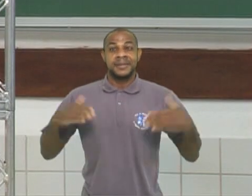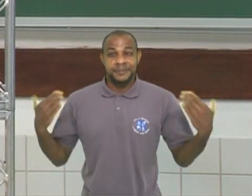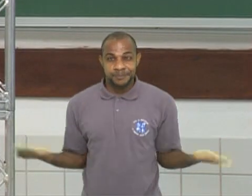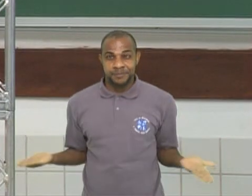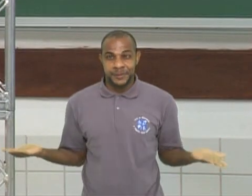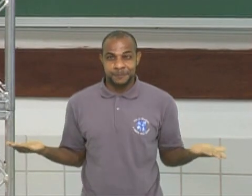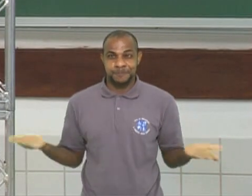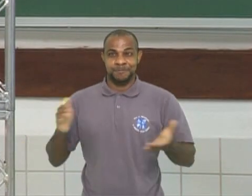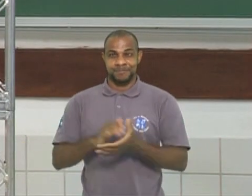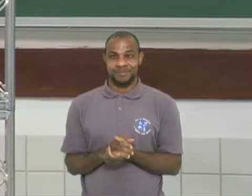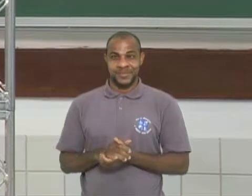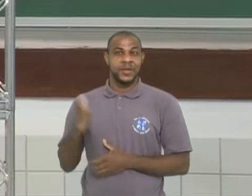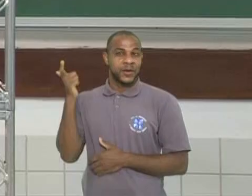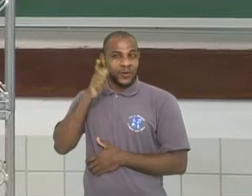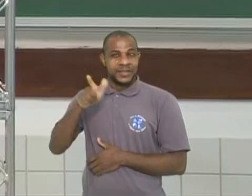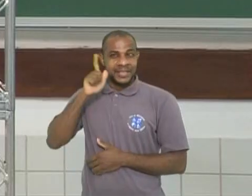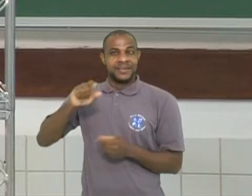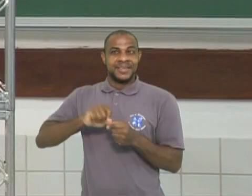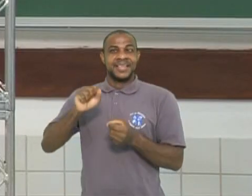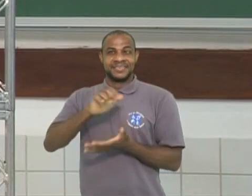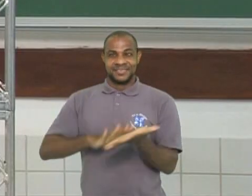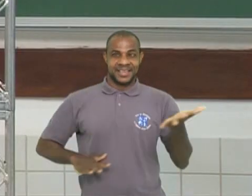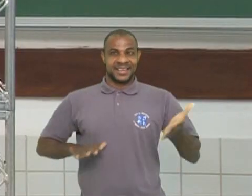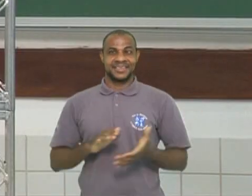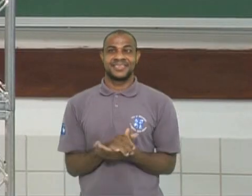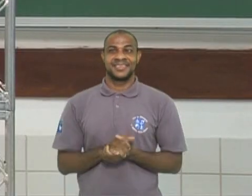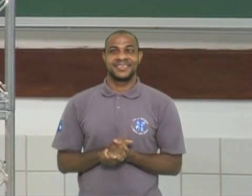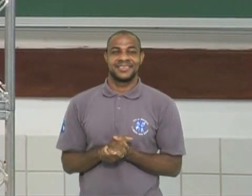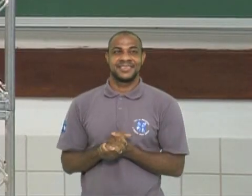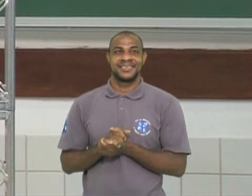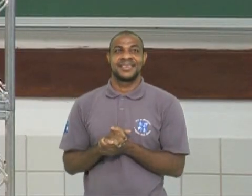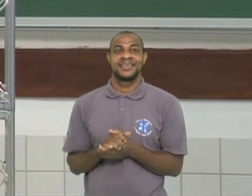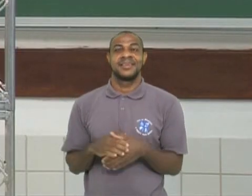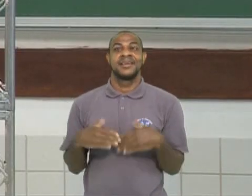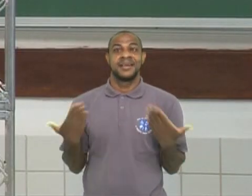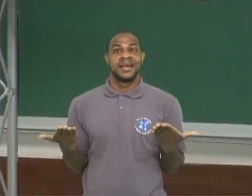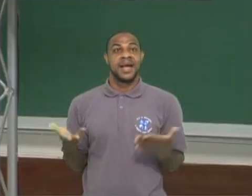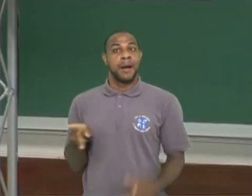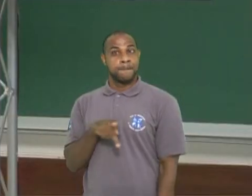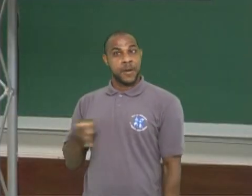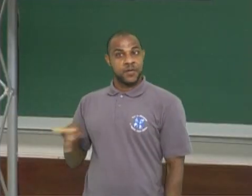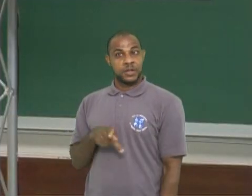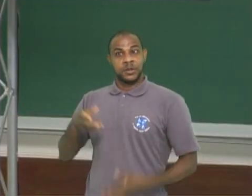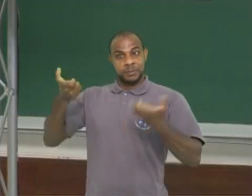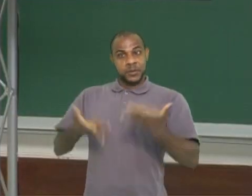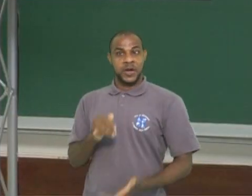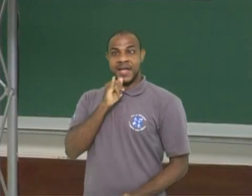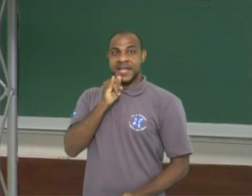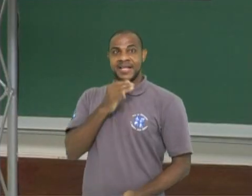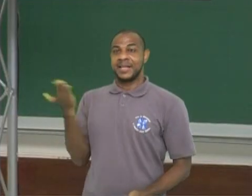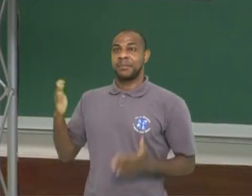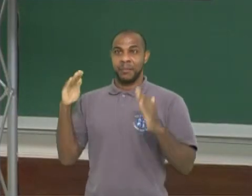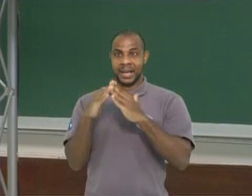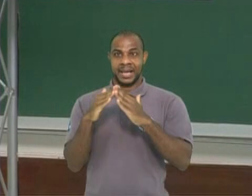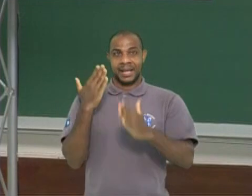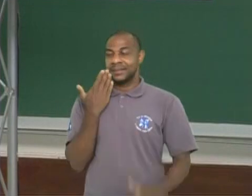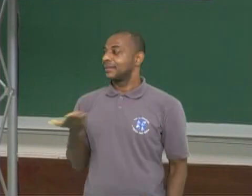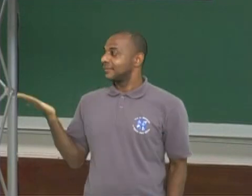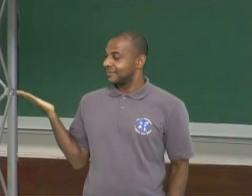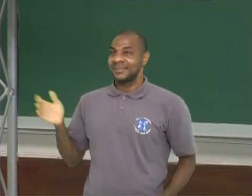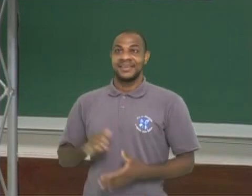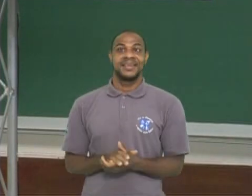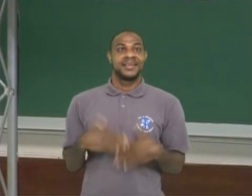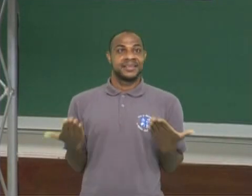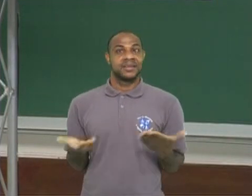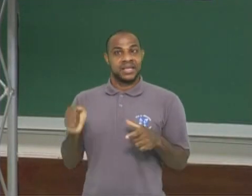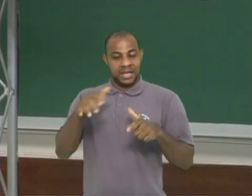Então, pessoal, conseguiram fazer a atividade? Vamos ver quem acertou? Então, a professora trouxe o exemplo ali de uma casa, né? Que